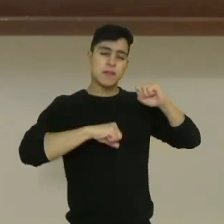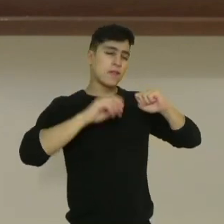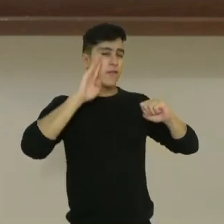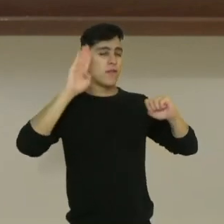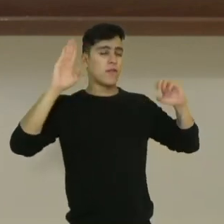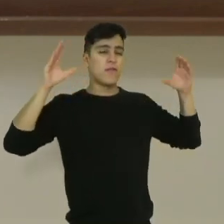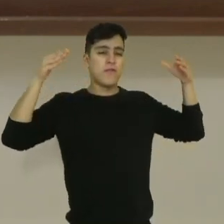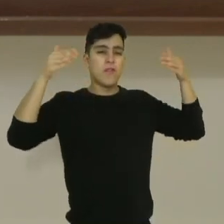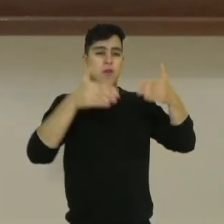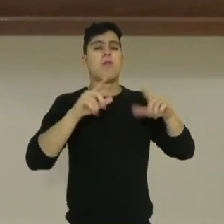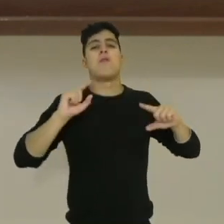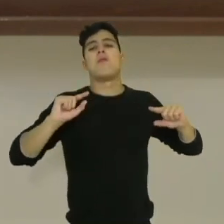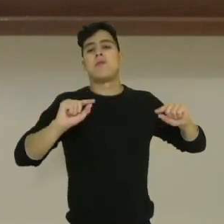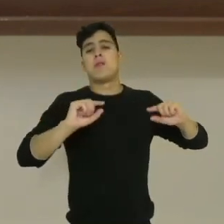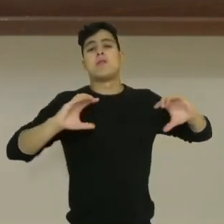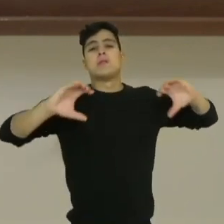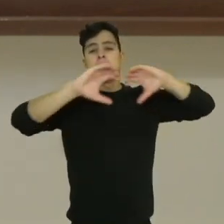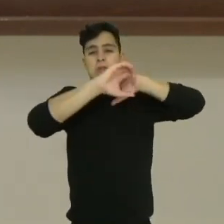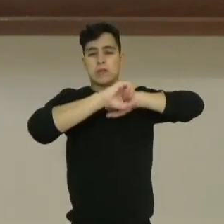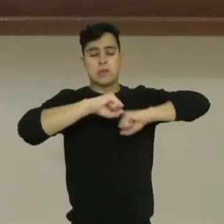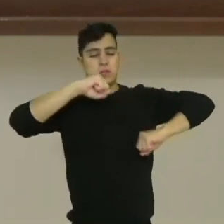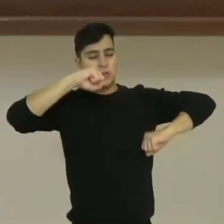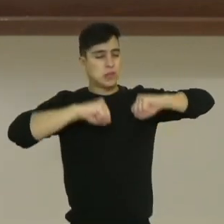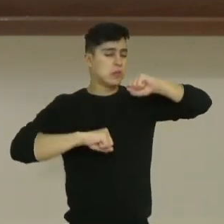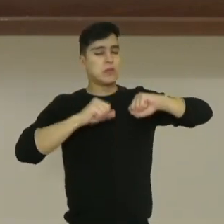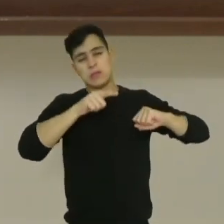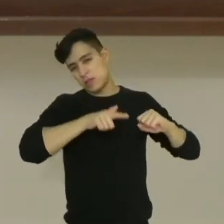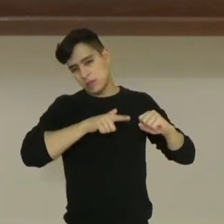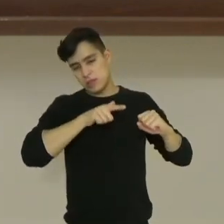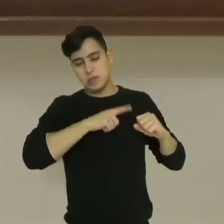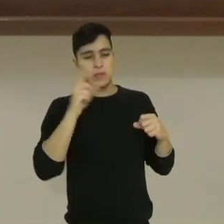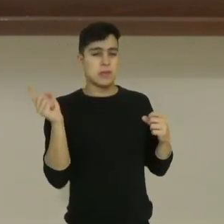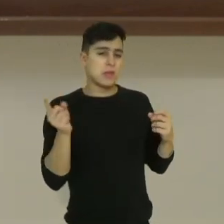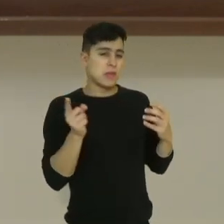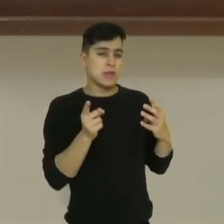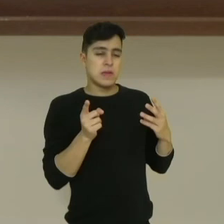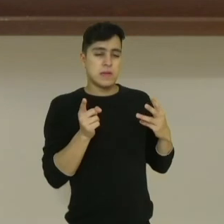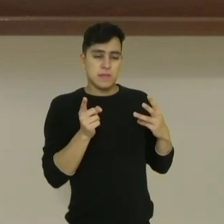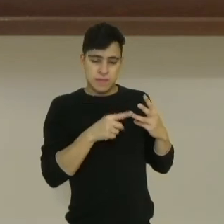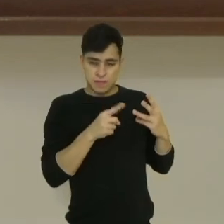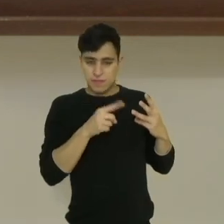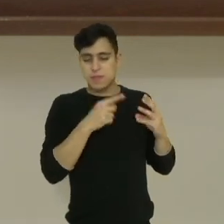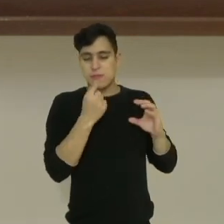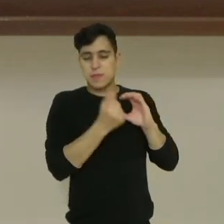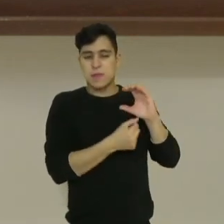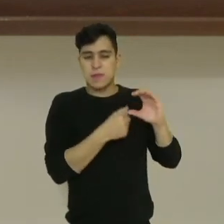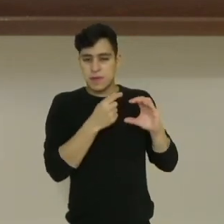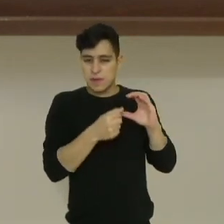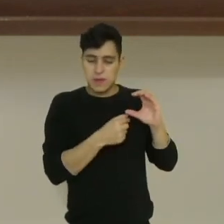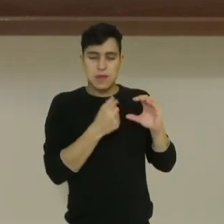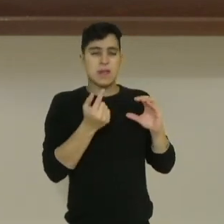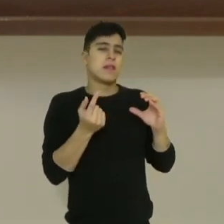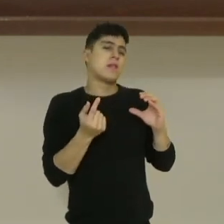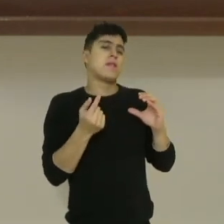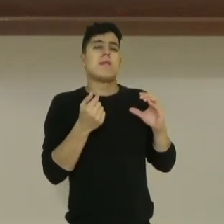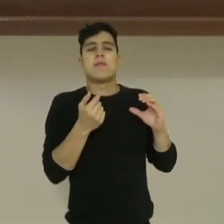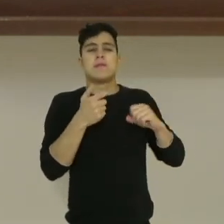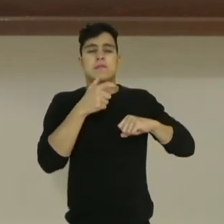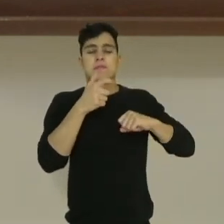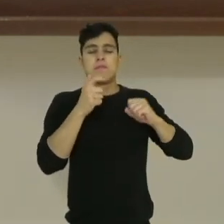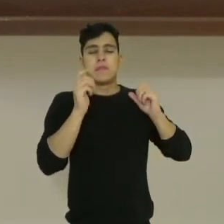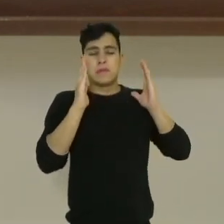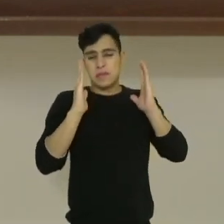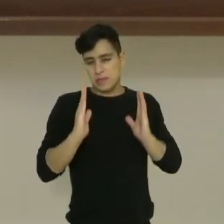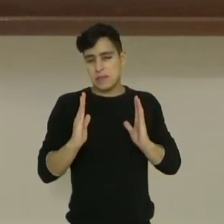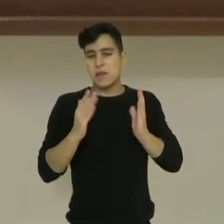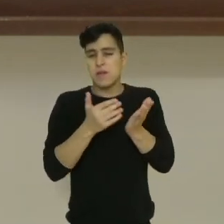essa situação do volume industrial gerado. E o capitalismo financeiro 3, ele vem com o segundo momento a partir da